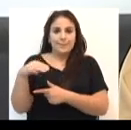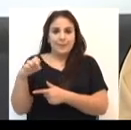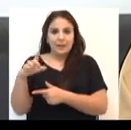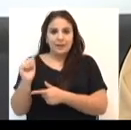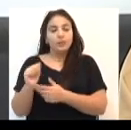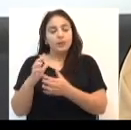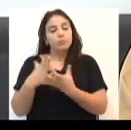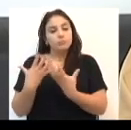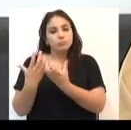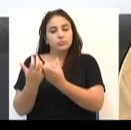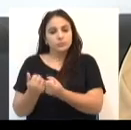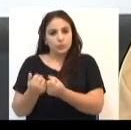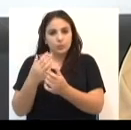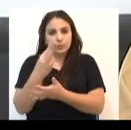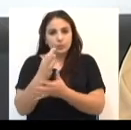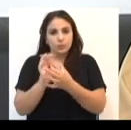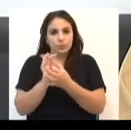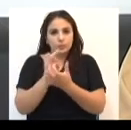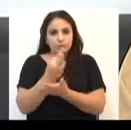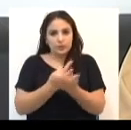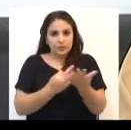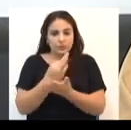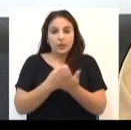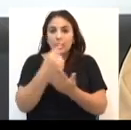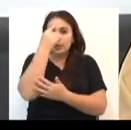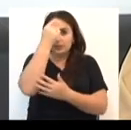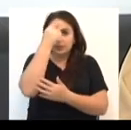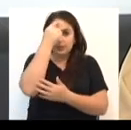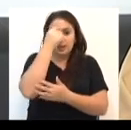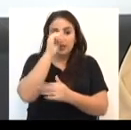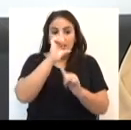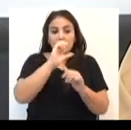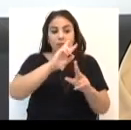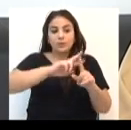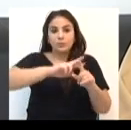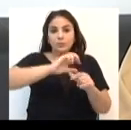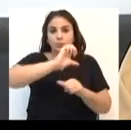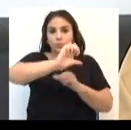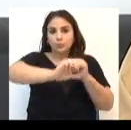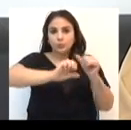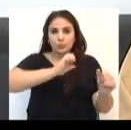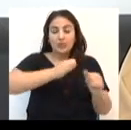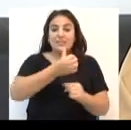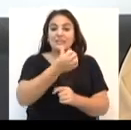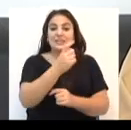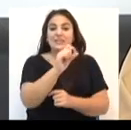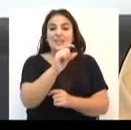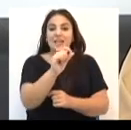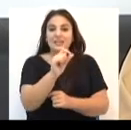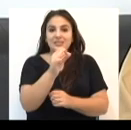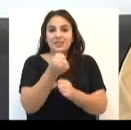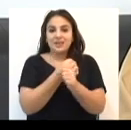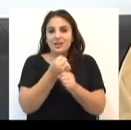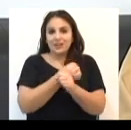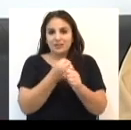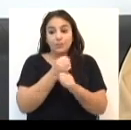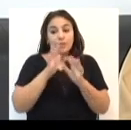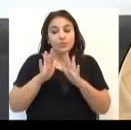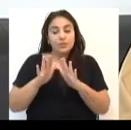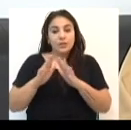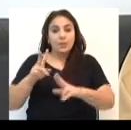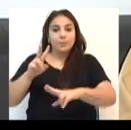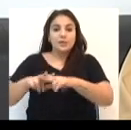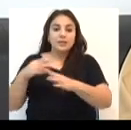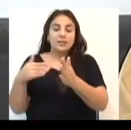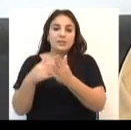à aprovação do texto. A ideia é aumentar em 10 anos o prazo de internação dos jovens, que poderão ficar presos até